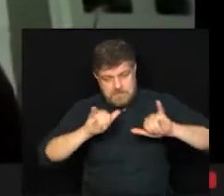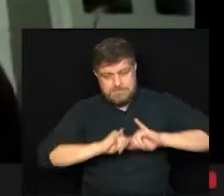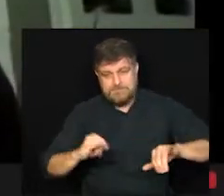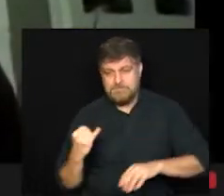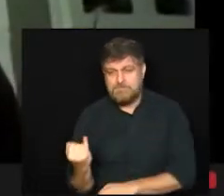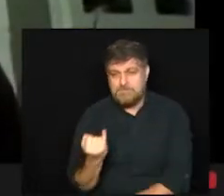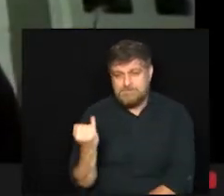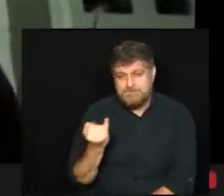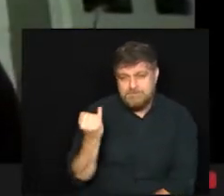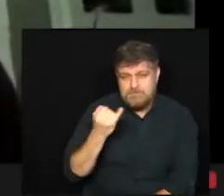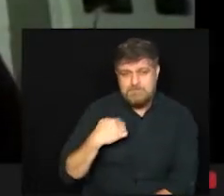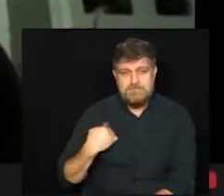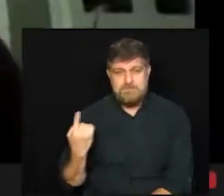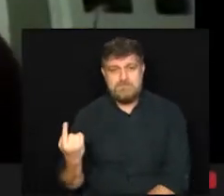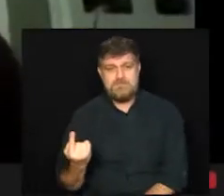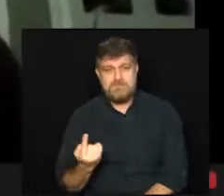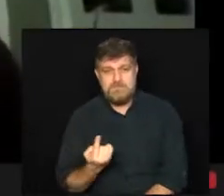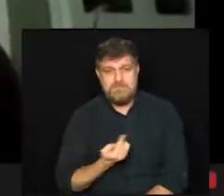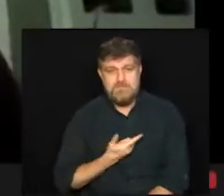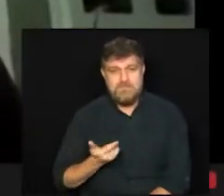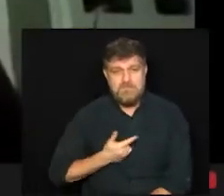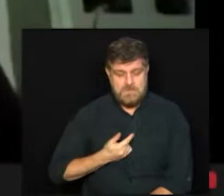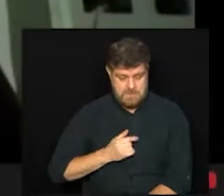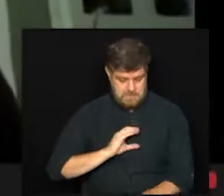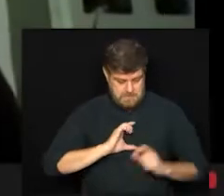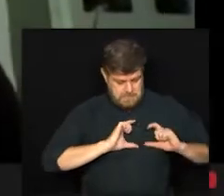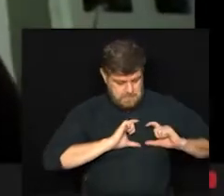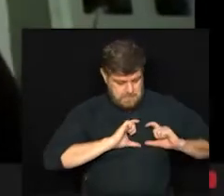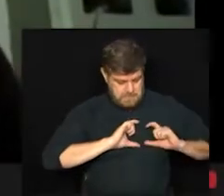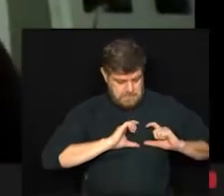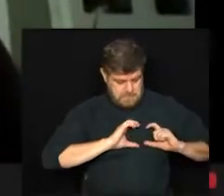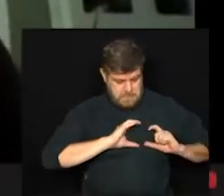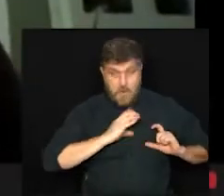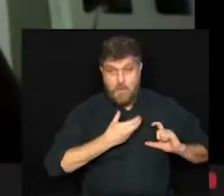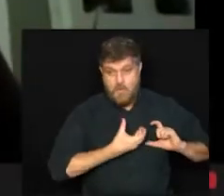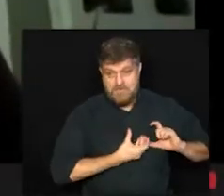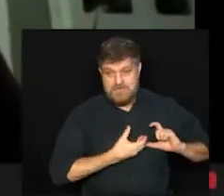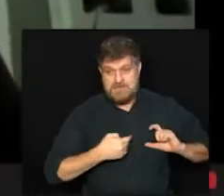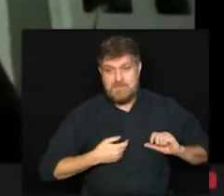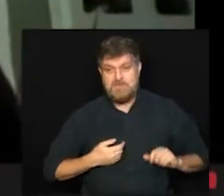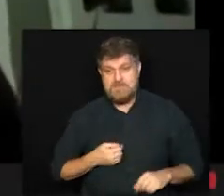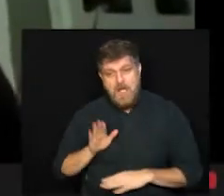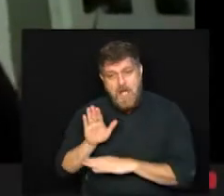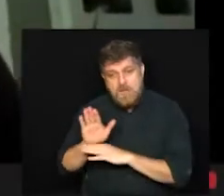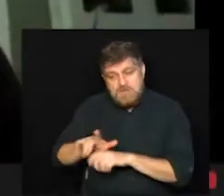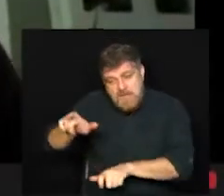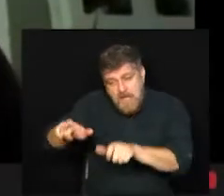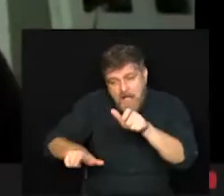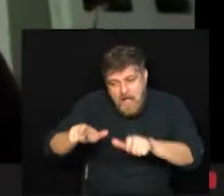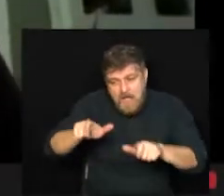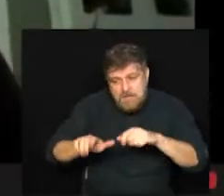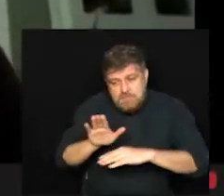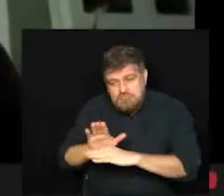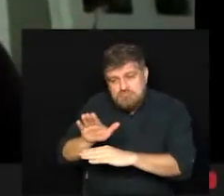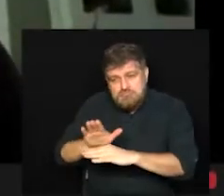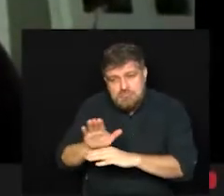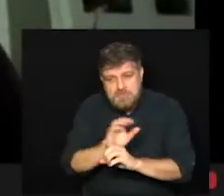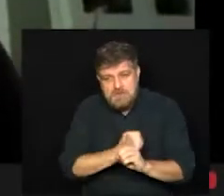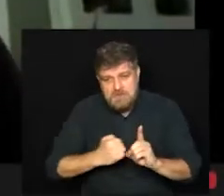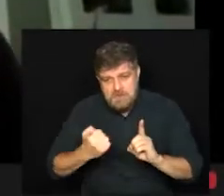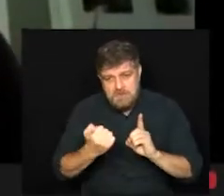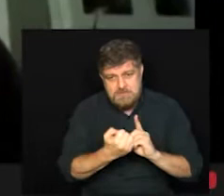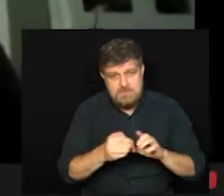importância de não separar a conversão dos serviços aos irmãos e às irmãs, à sociedade,